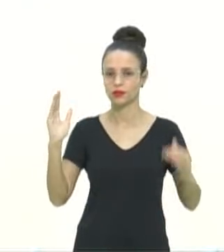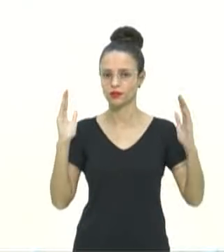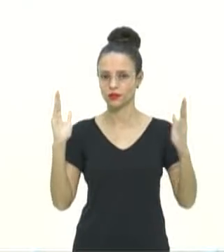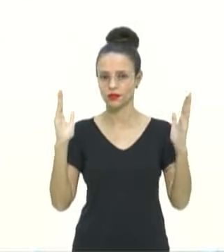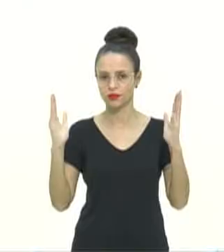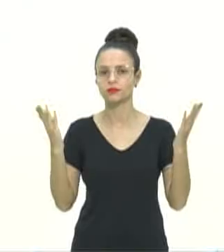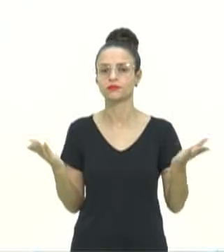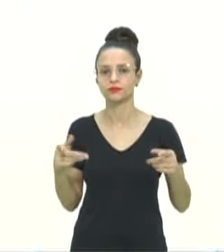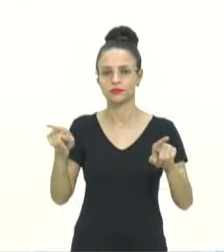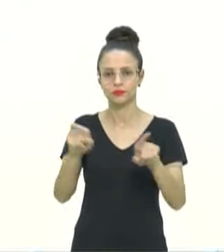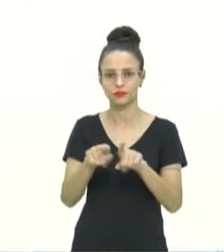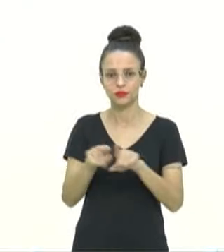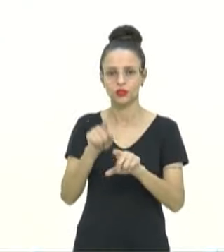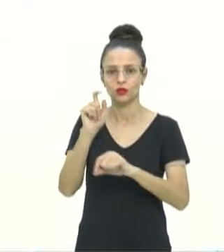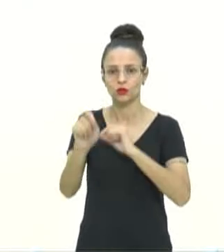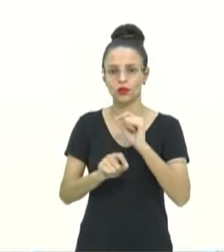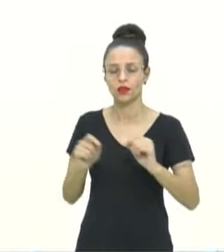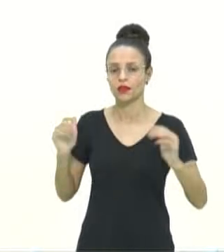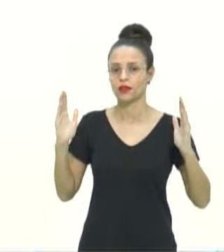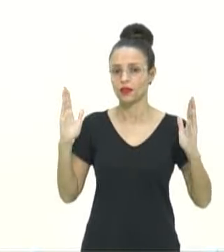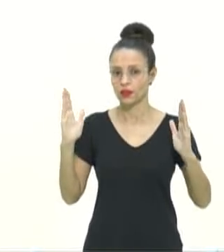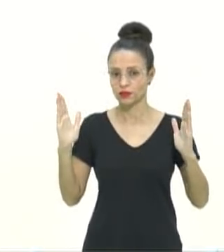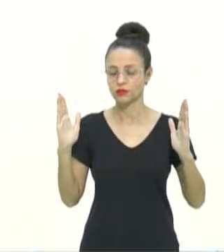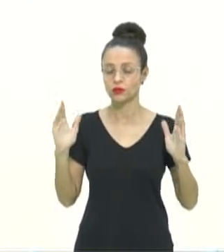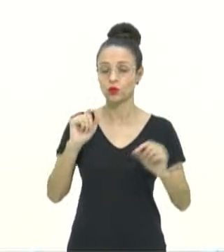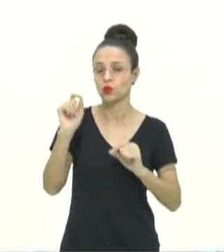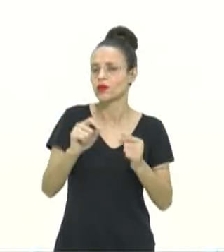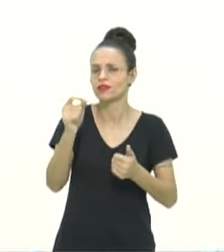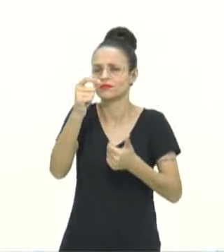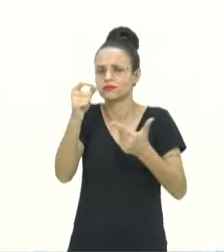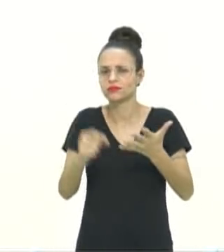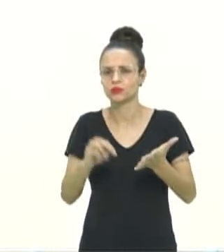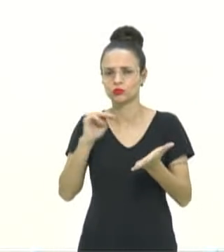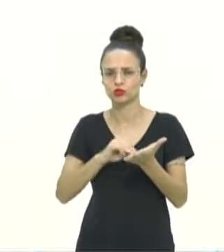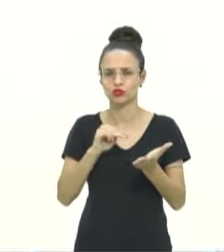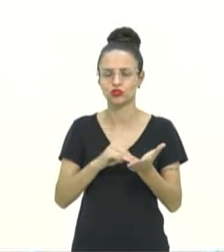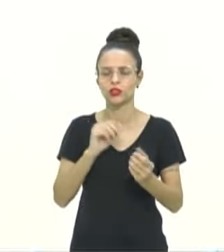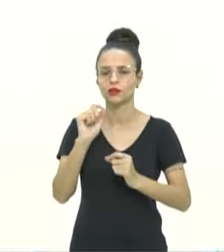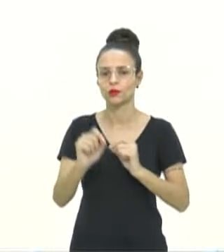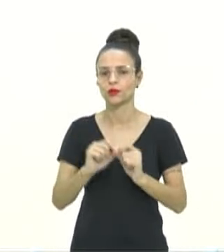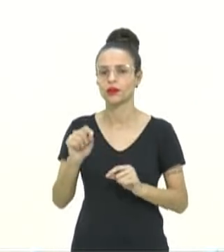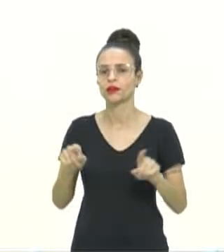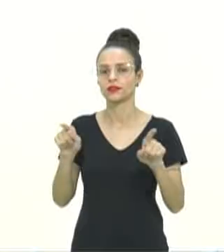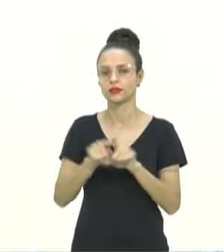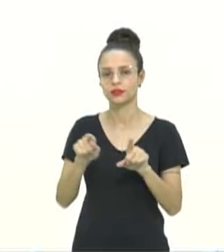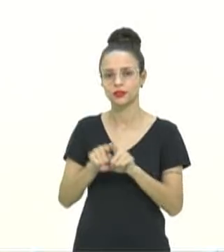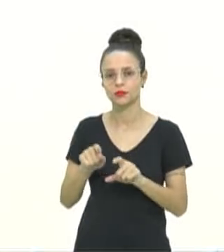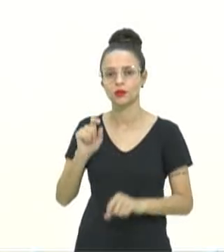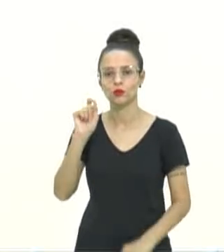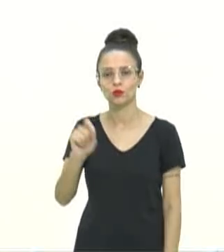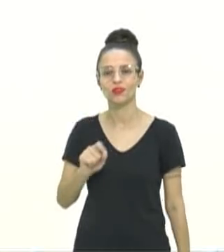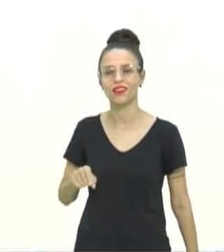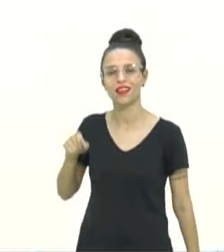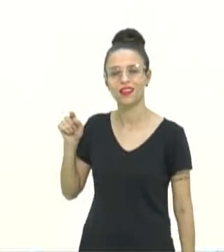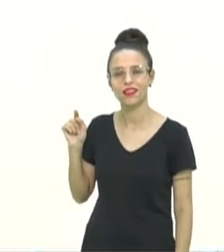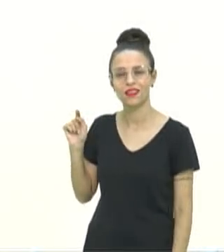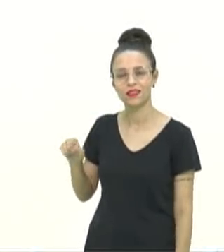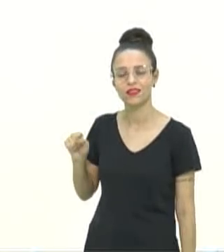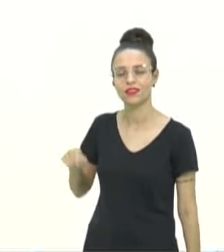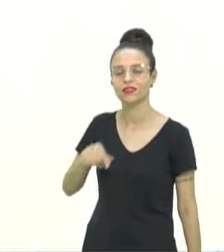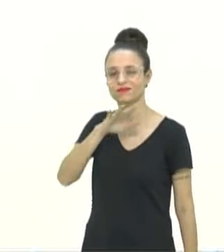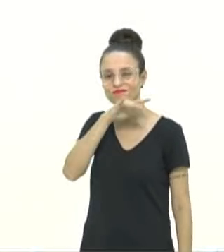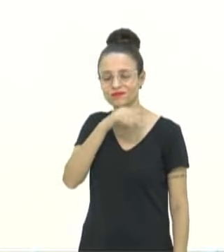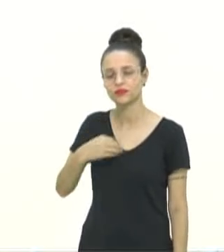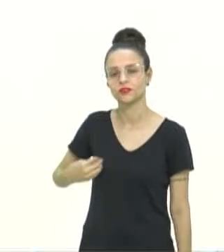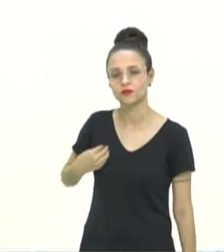1980. E aí, entre os fatores, além desses que eu falei para vocês, as péssimas condições de vida